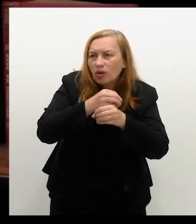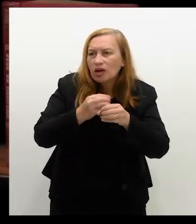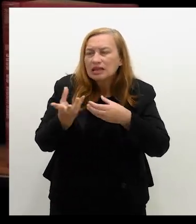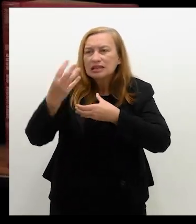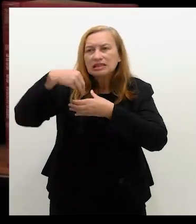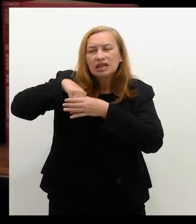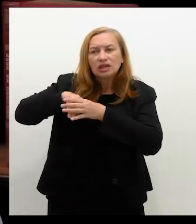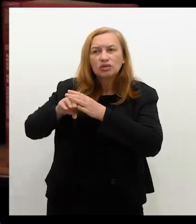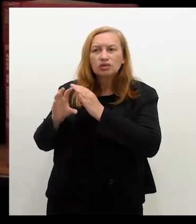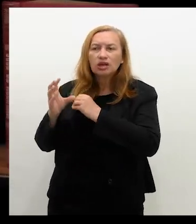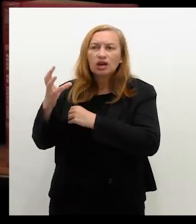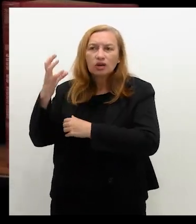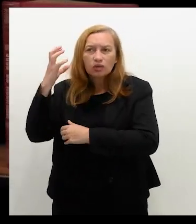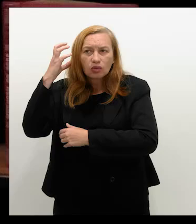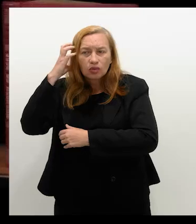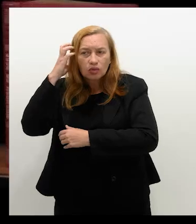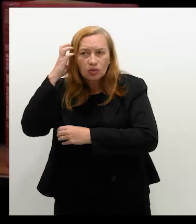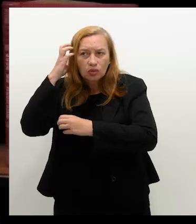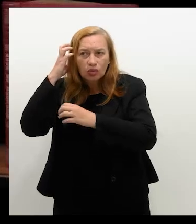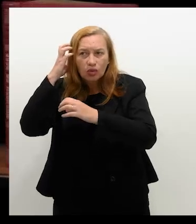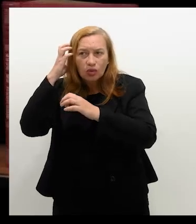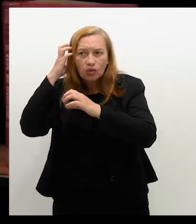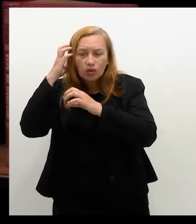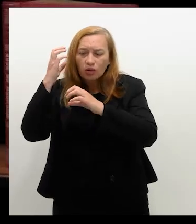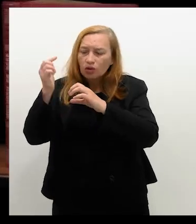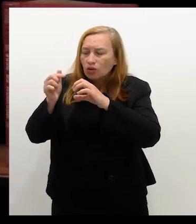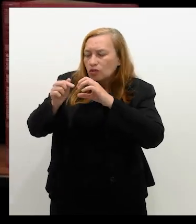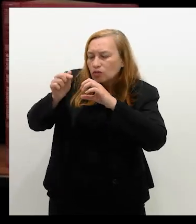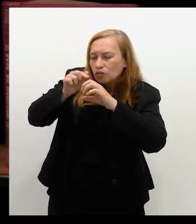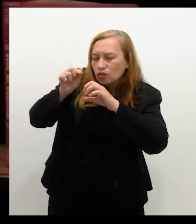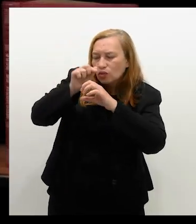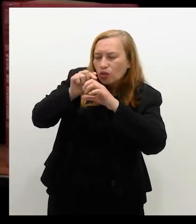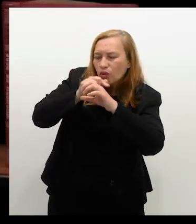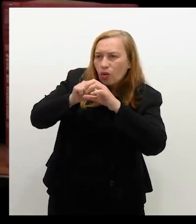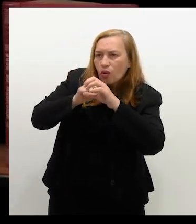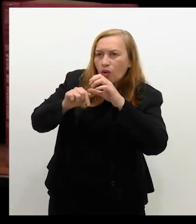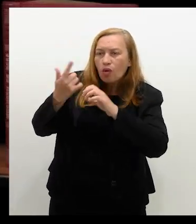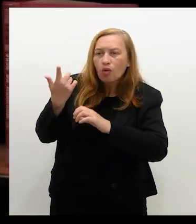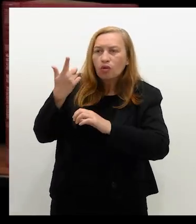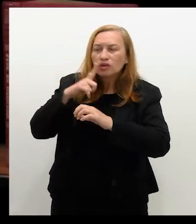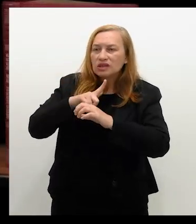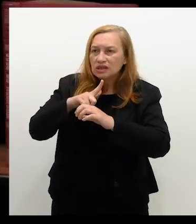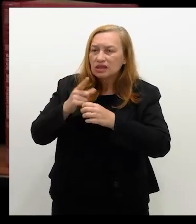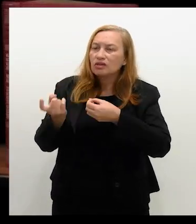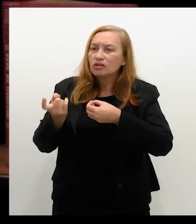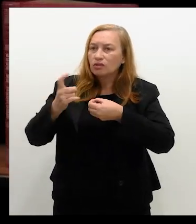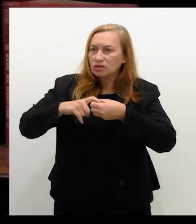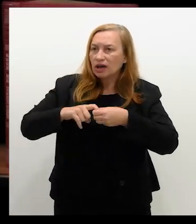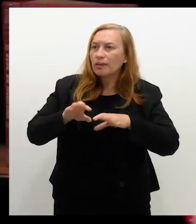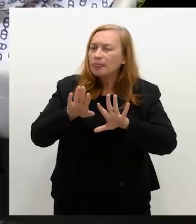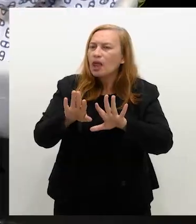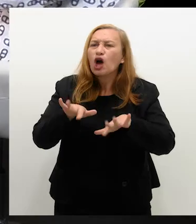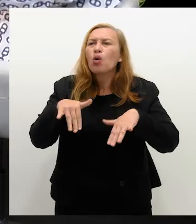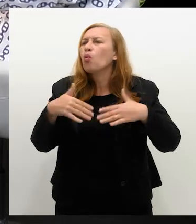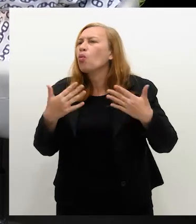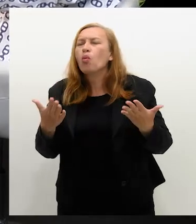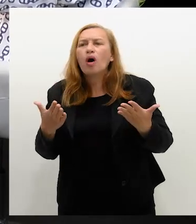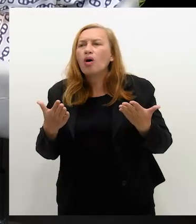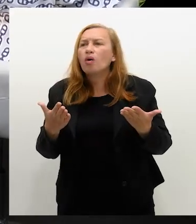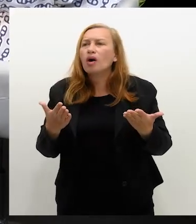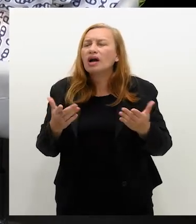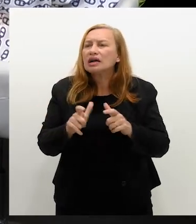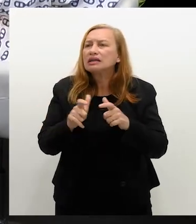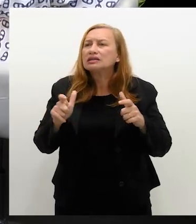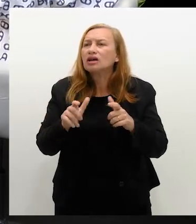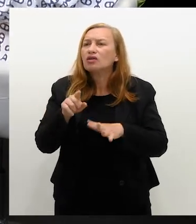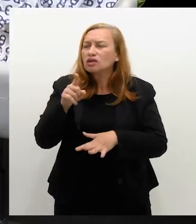cóclea, ela consiga se recuperar, ela não tenha tanta lesão, dê tempo para ela se recuperar. Qual é a proporção? Porque, por